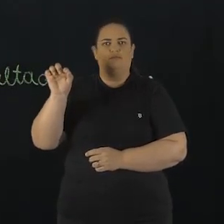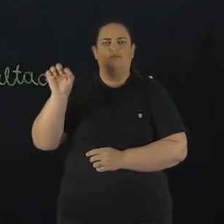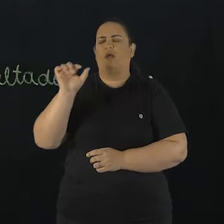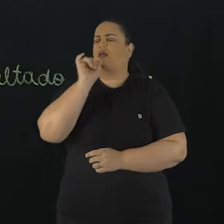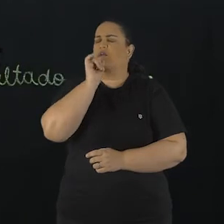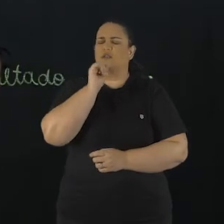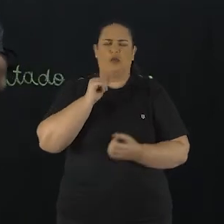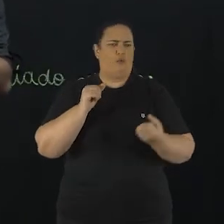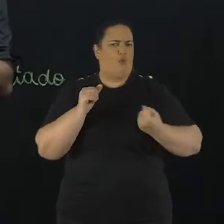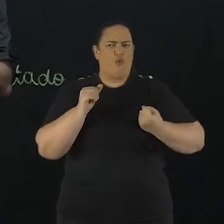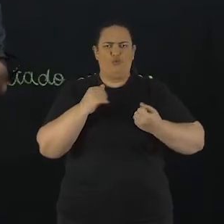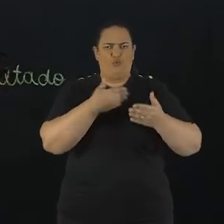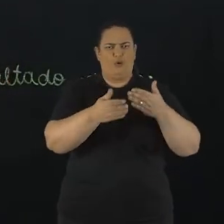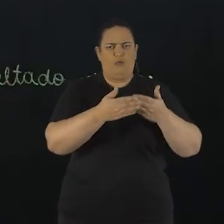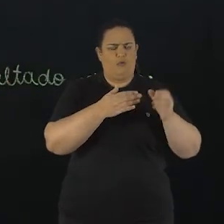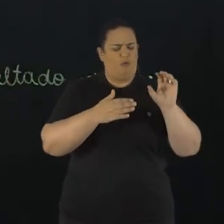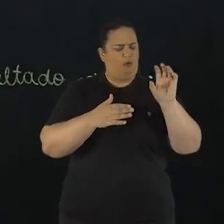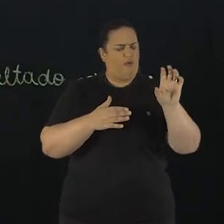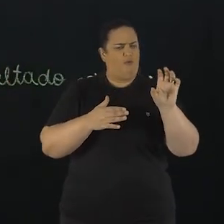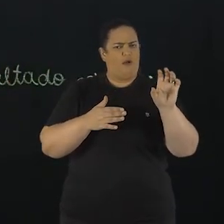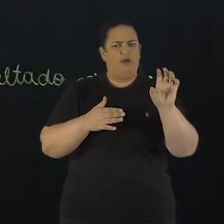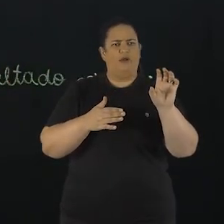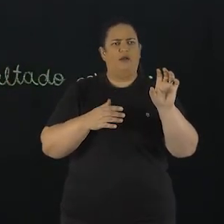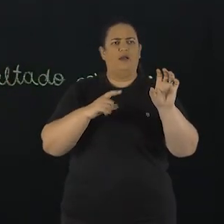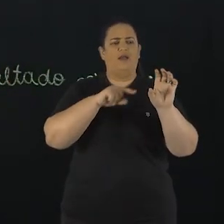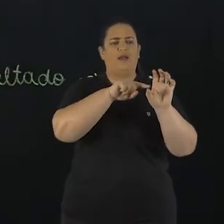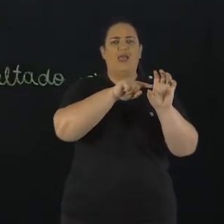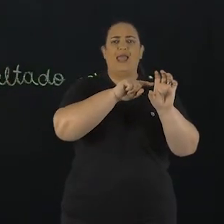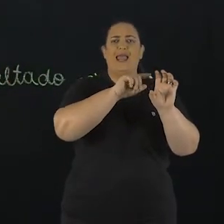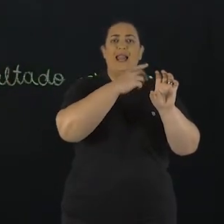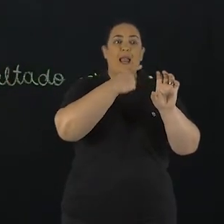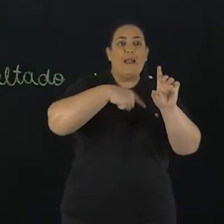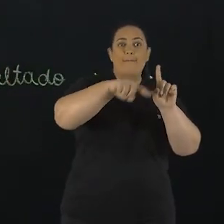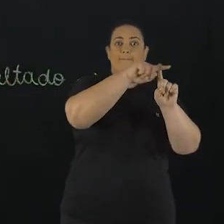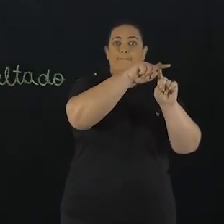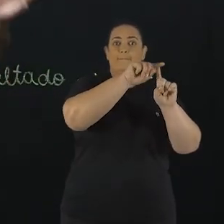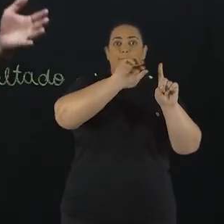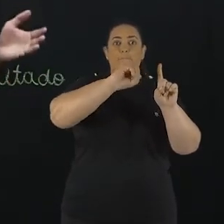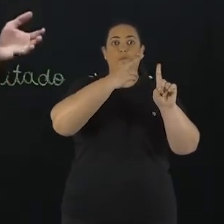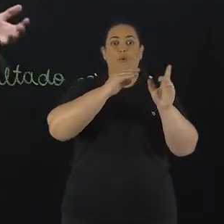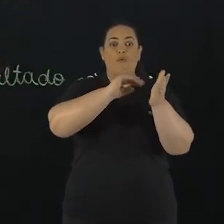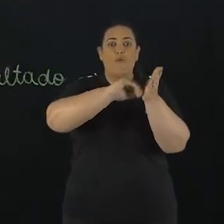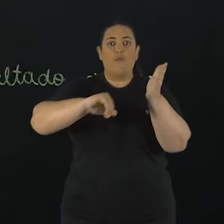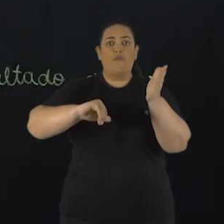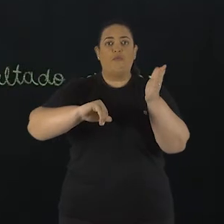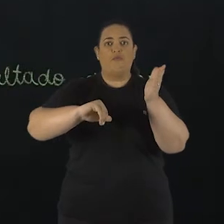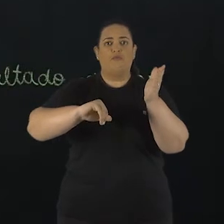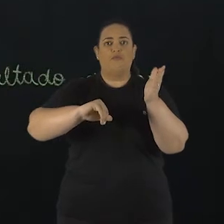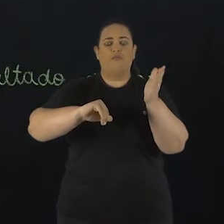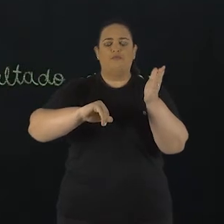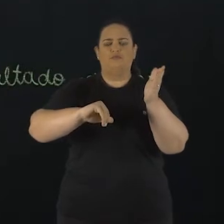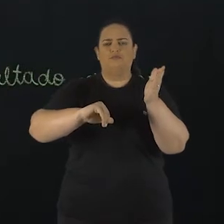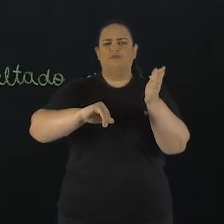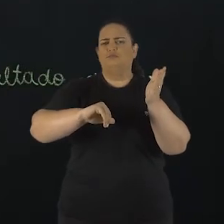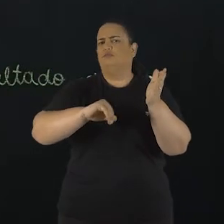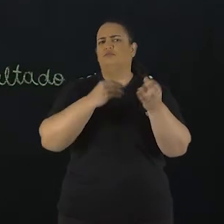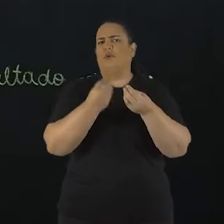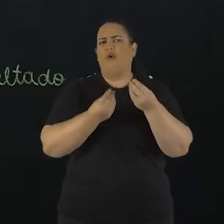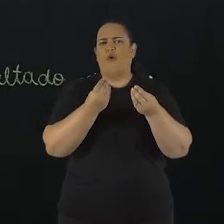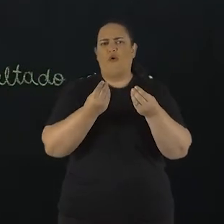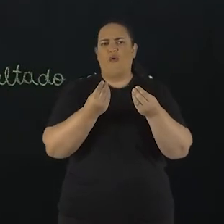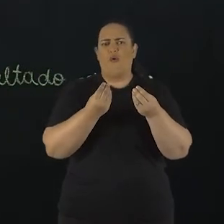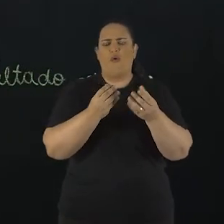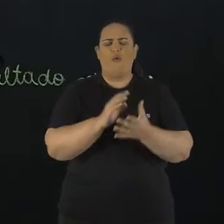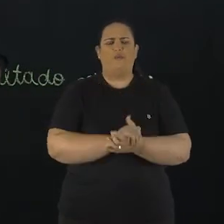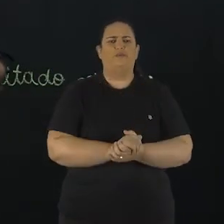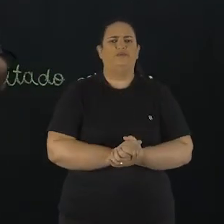numérico e esse valor numérico ele vai ser acrescido ou vai ser reduzido em um outro valor. E aí